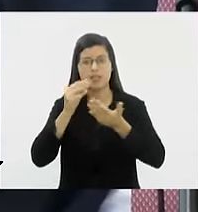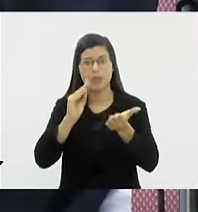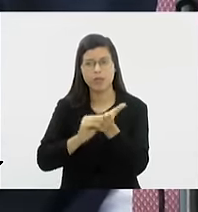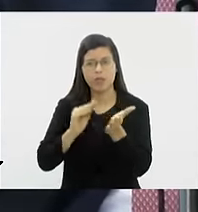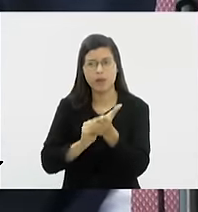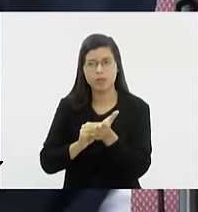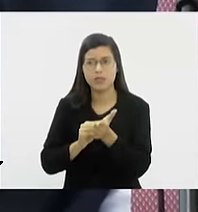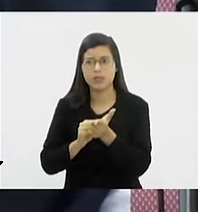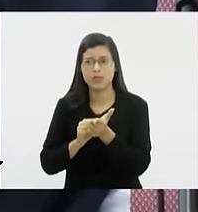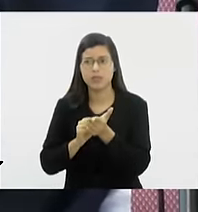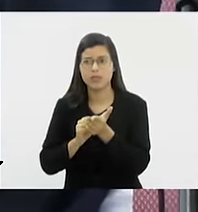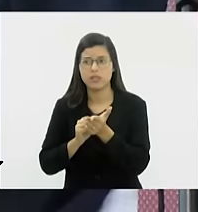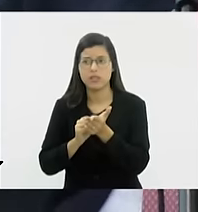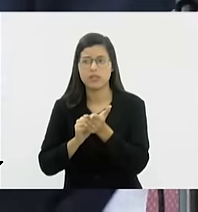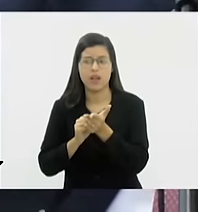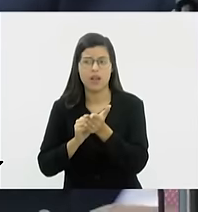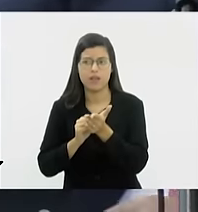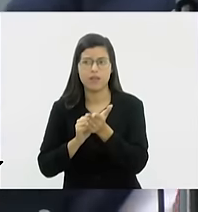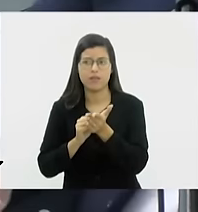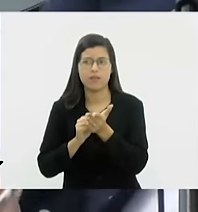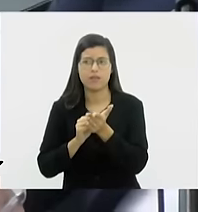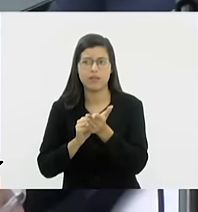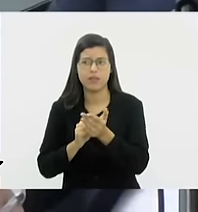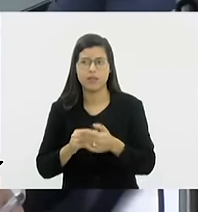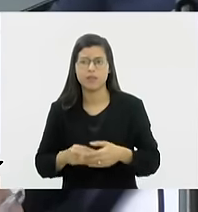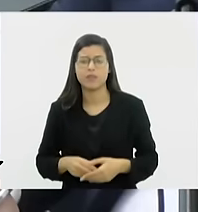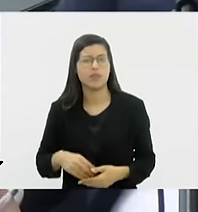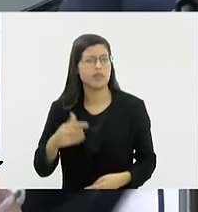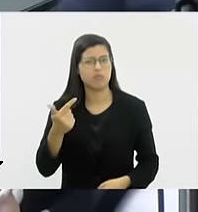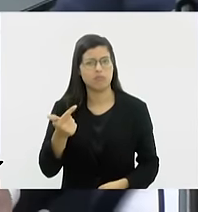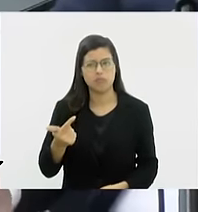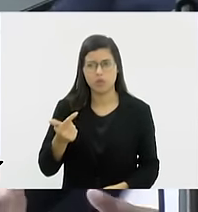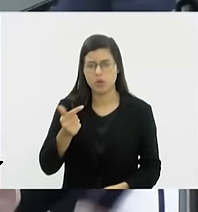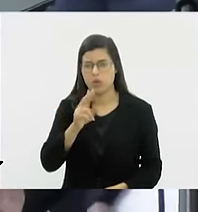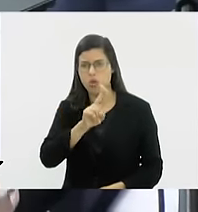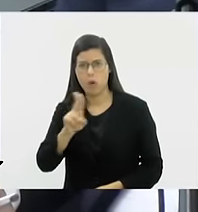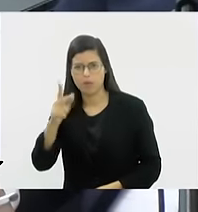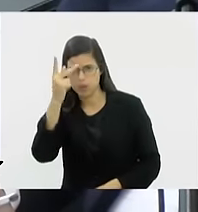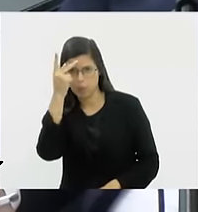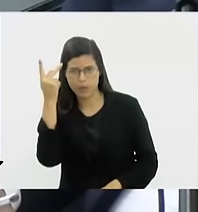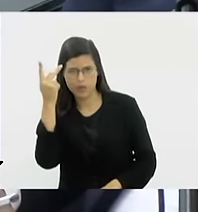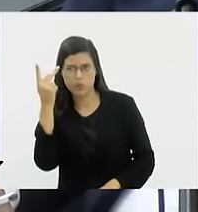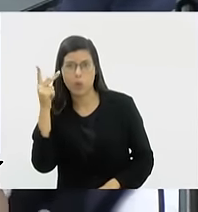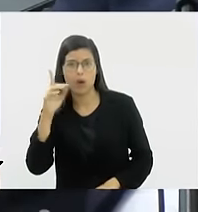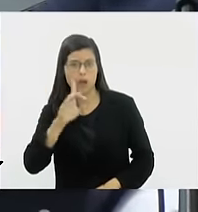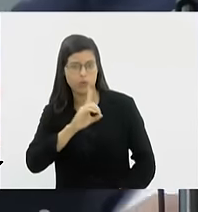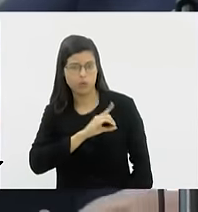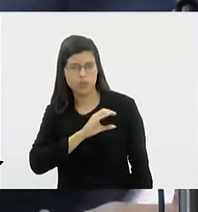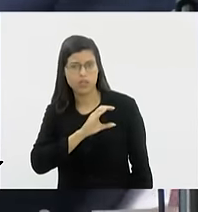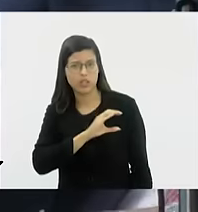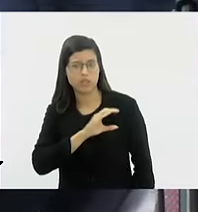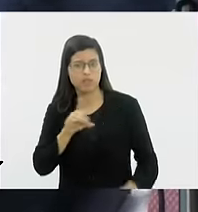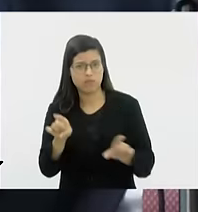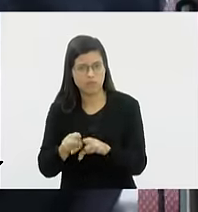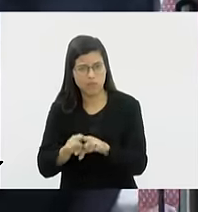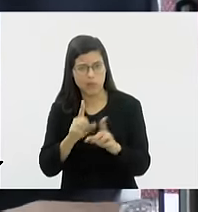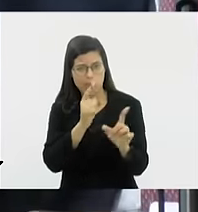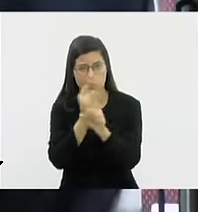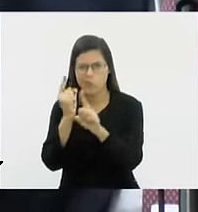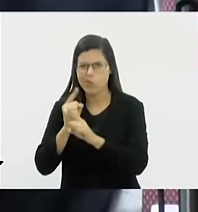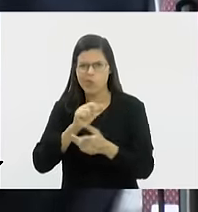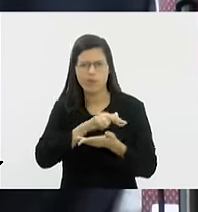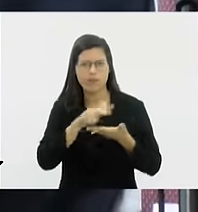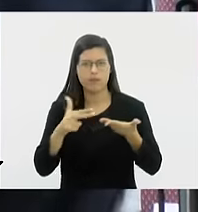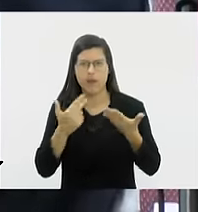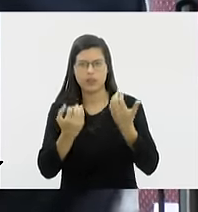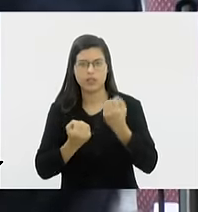a qual o veículo pertencia, em nomes de proprietários. Enfim, em Duque de Caxias nós encontramos inúmeros carros com